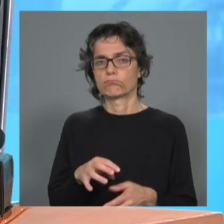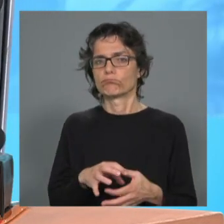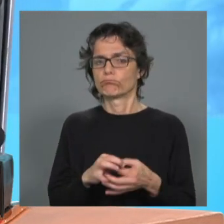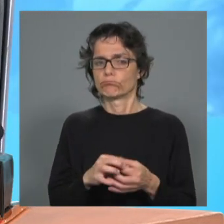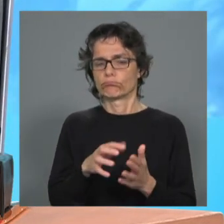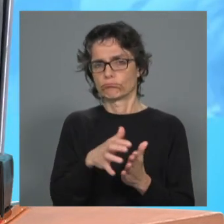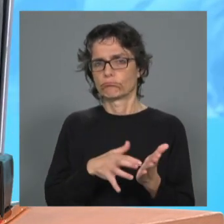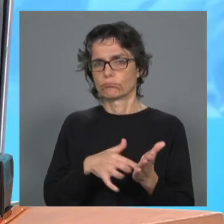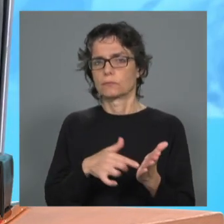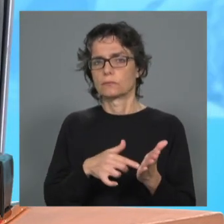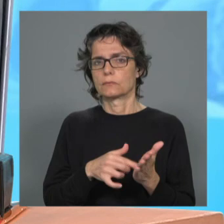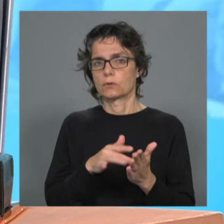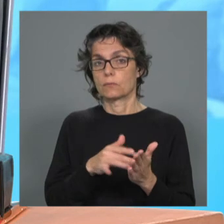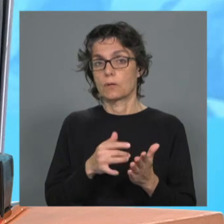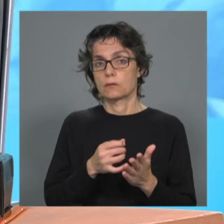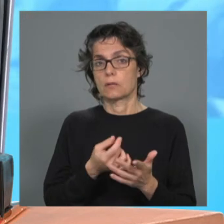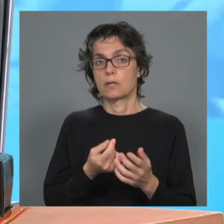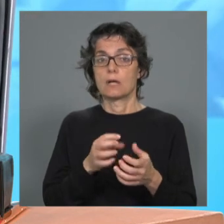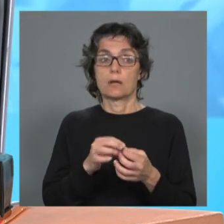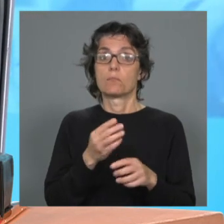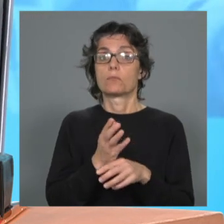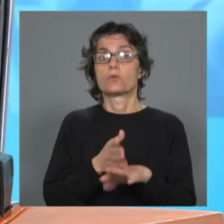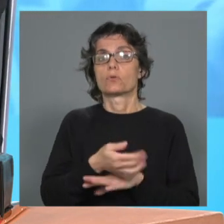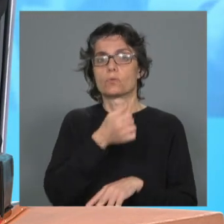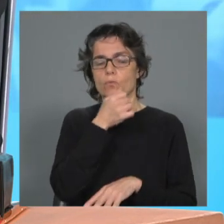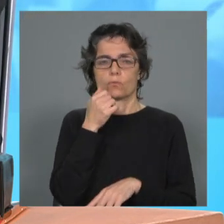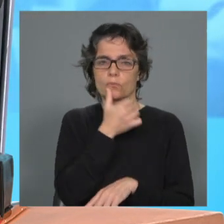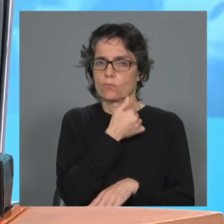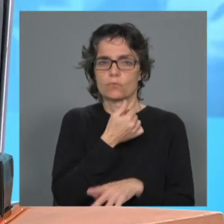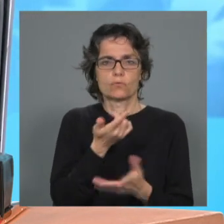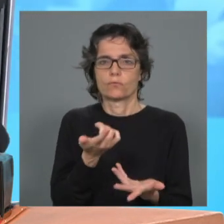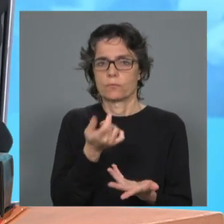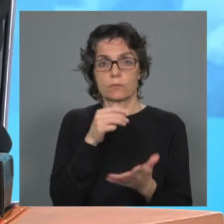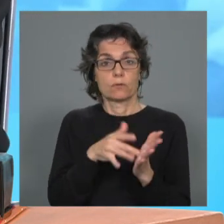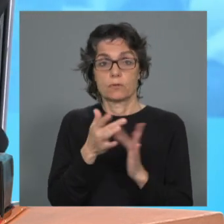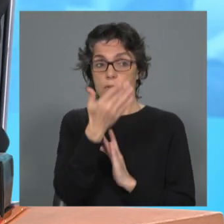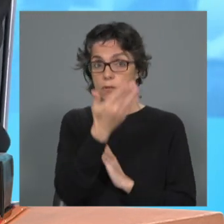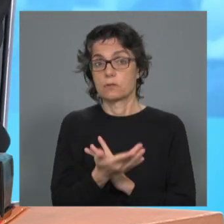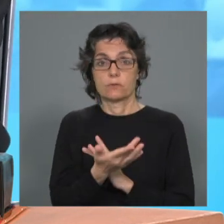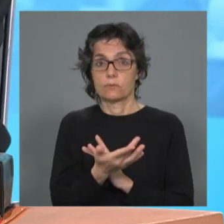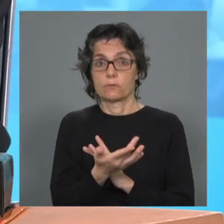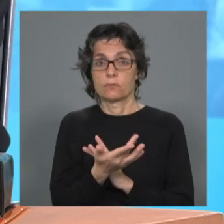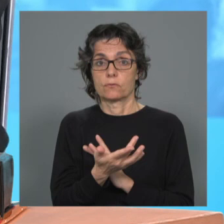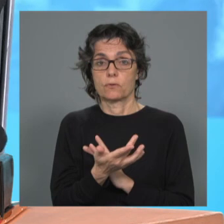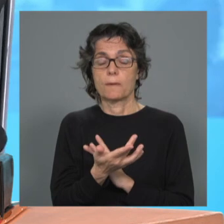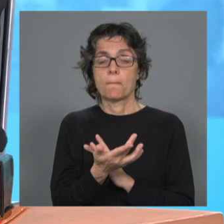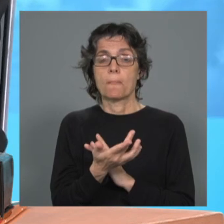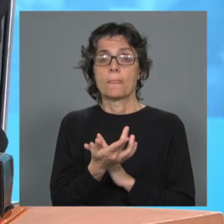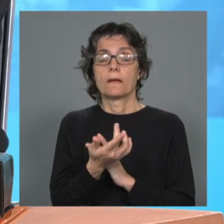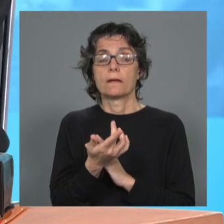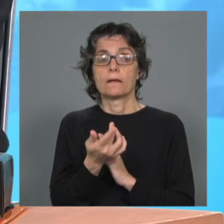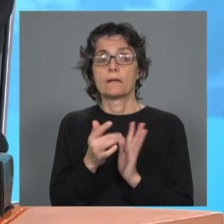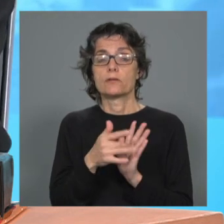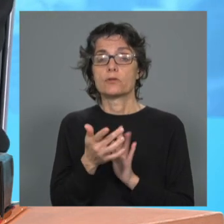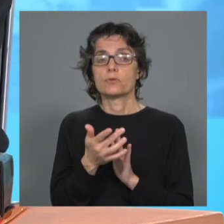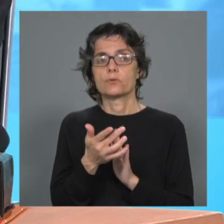mistério pascal, na paixão. O sofrimento é uma realidade concreta, é vivido. Jesus dá-lhe um